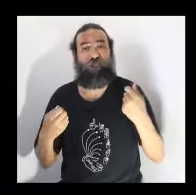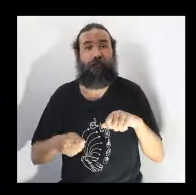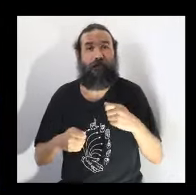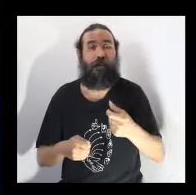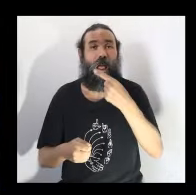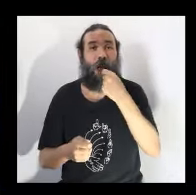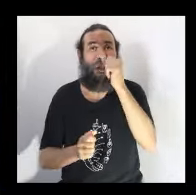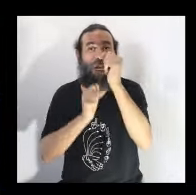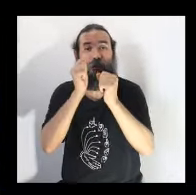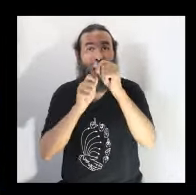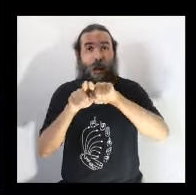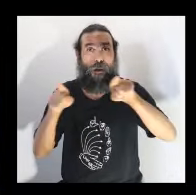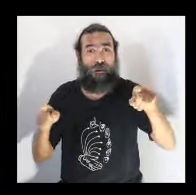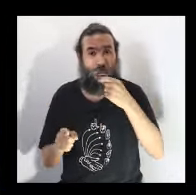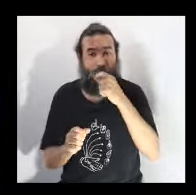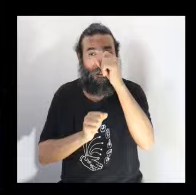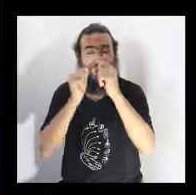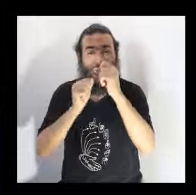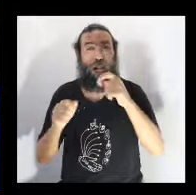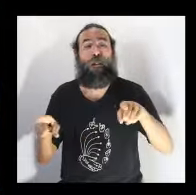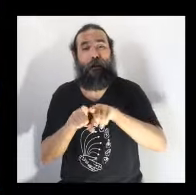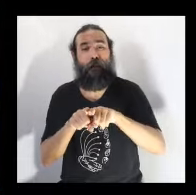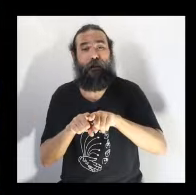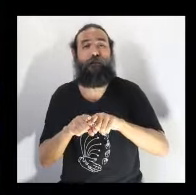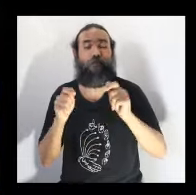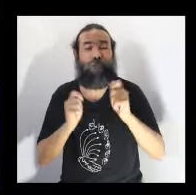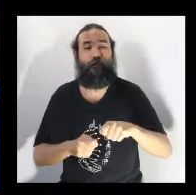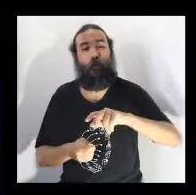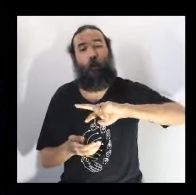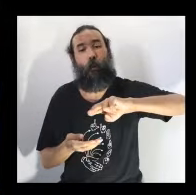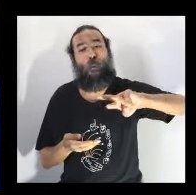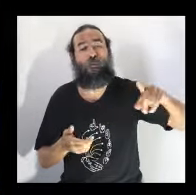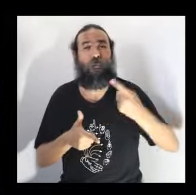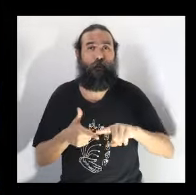artificial apesar dos tratamentos trazer de sempre outro mal